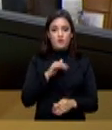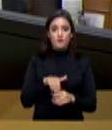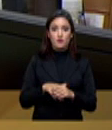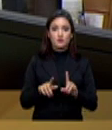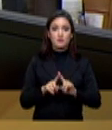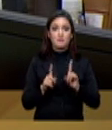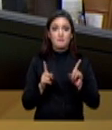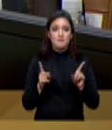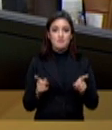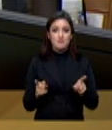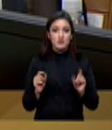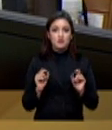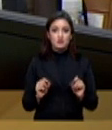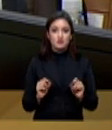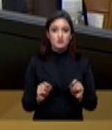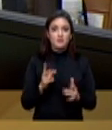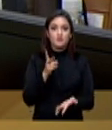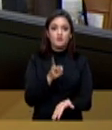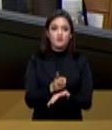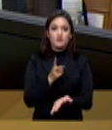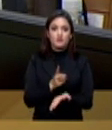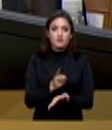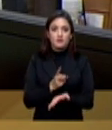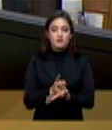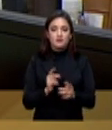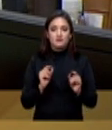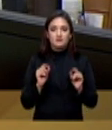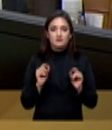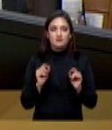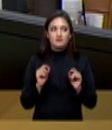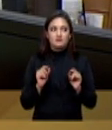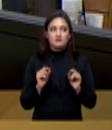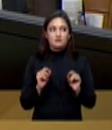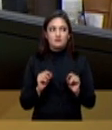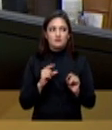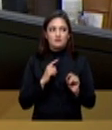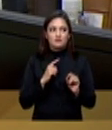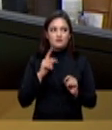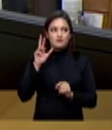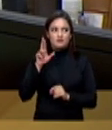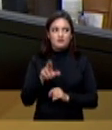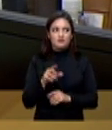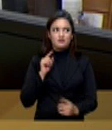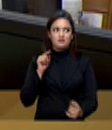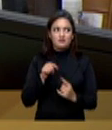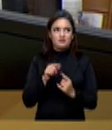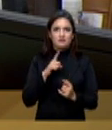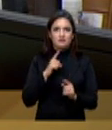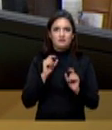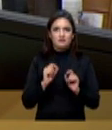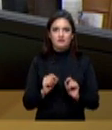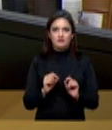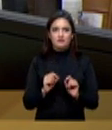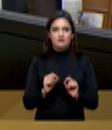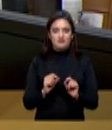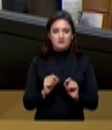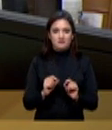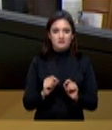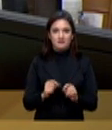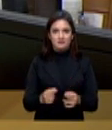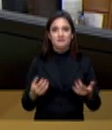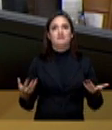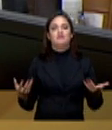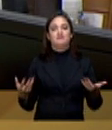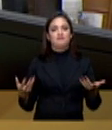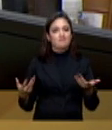entanto ainda que compreensível a razões pelas quais se ditou uma louvável